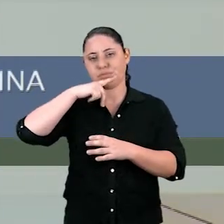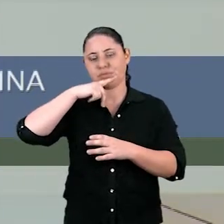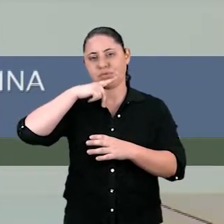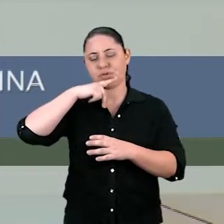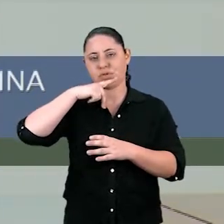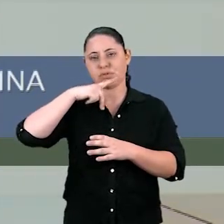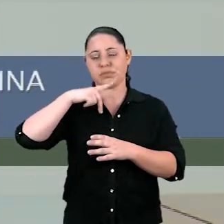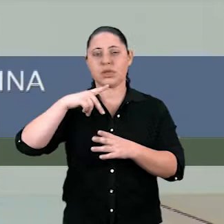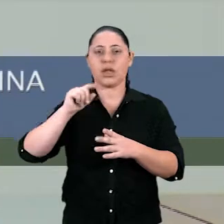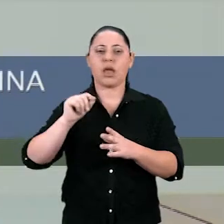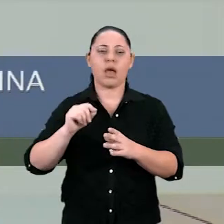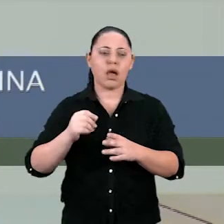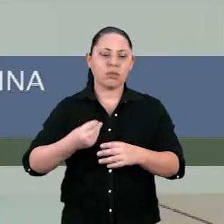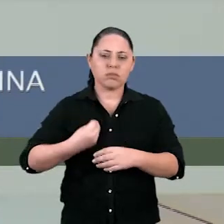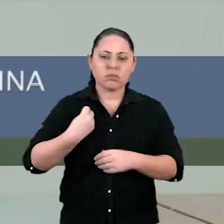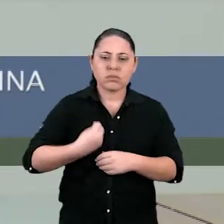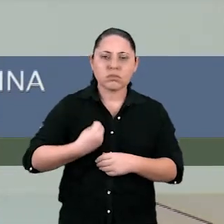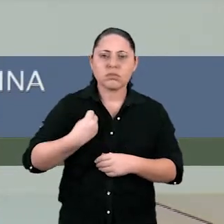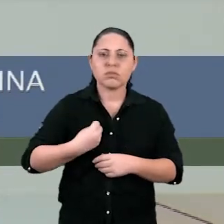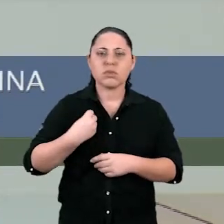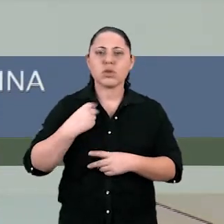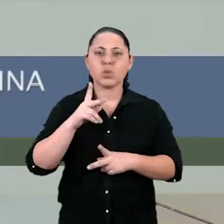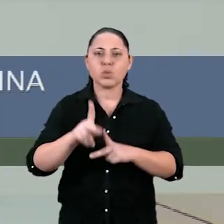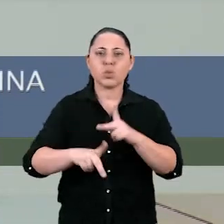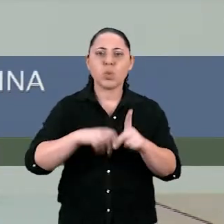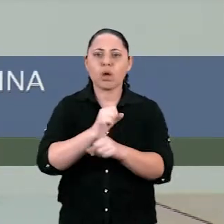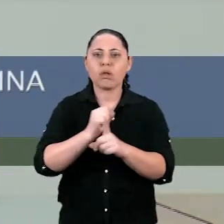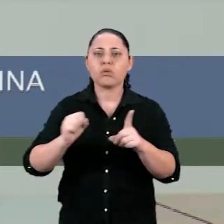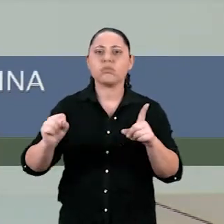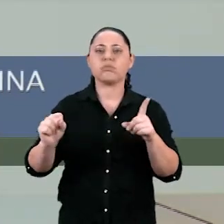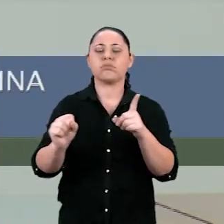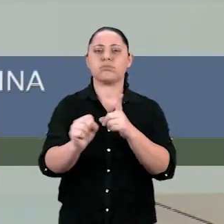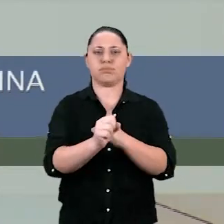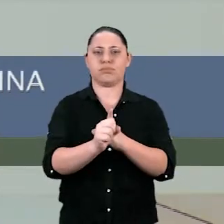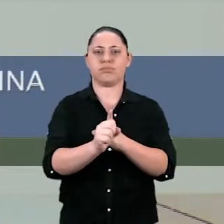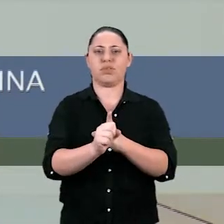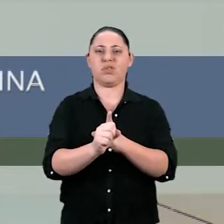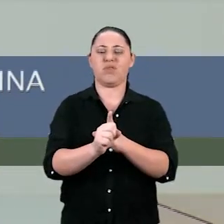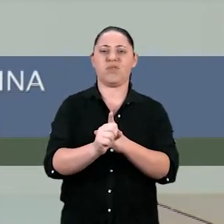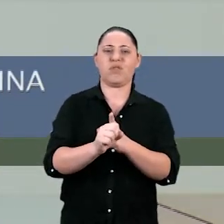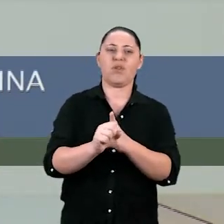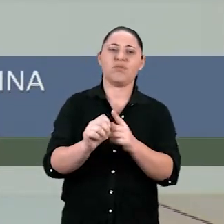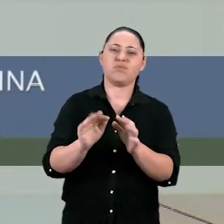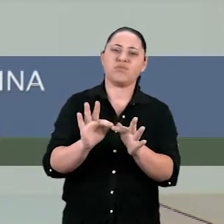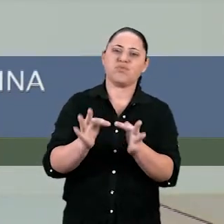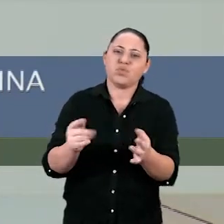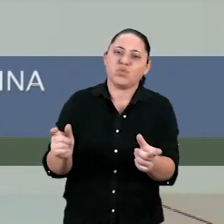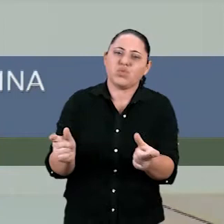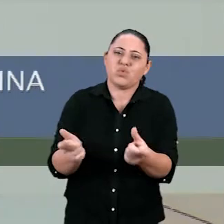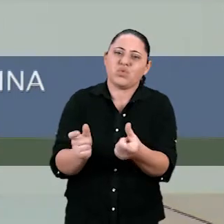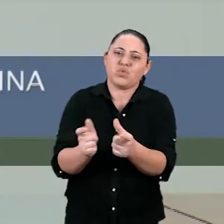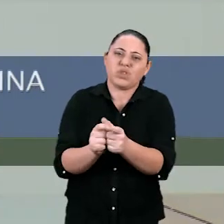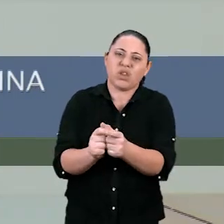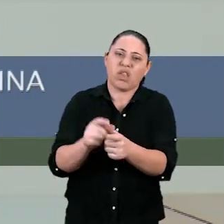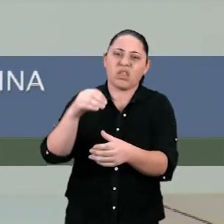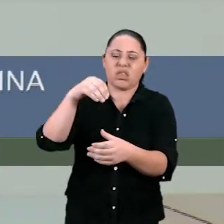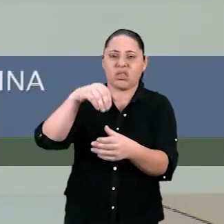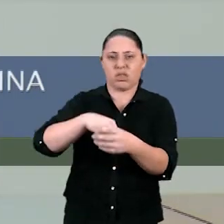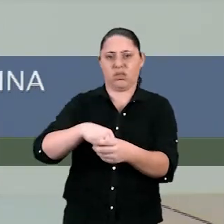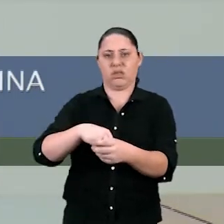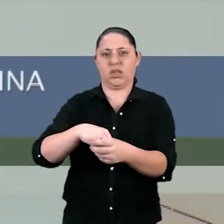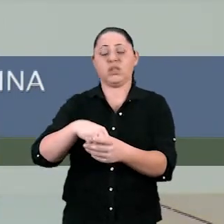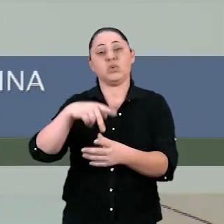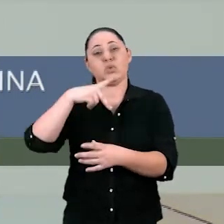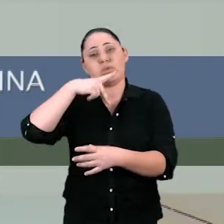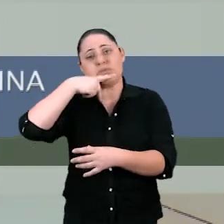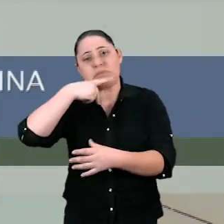a participação da sociedade continua ainda muito pequena dentro das opções,